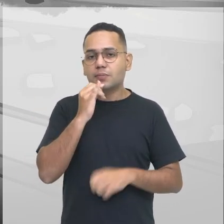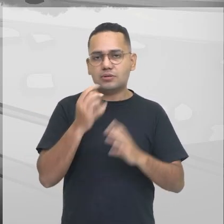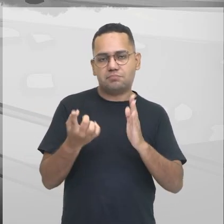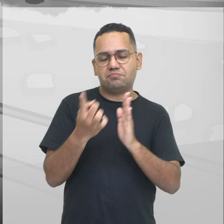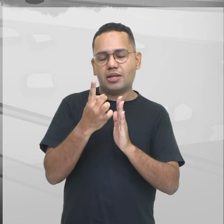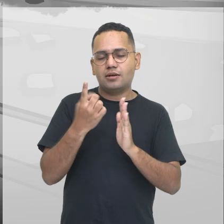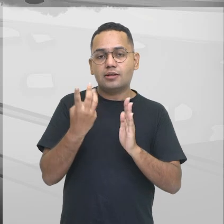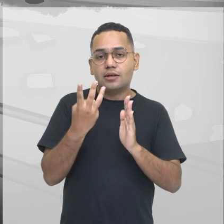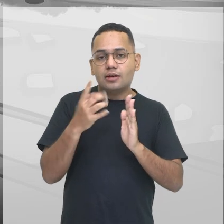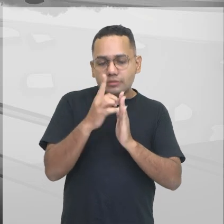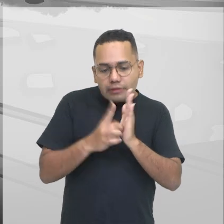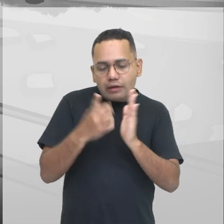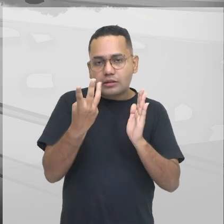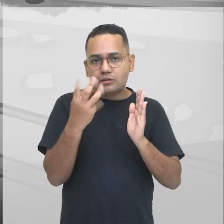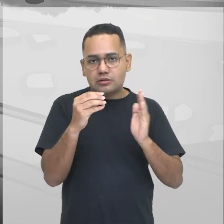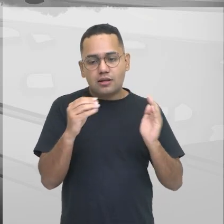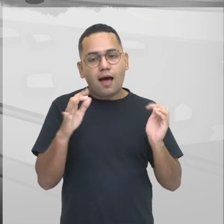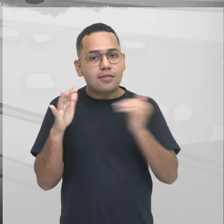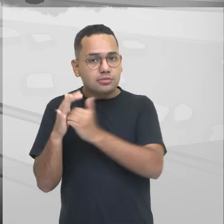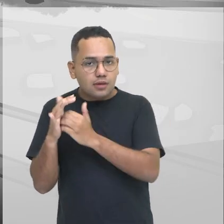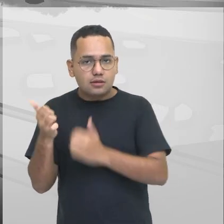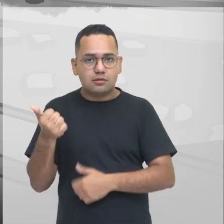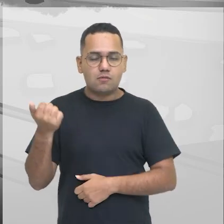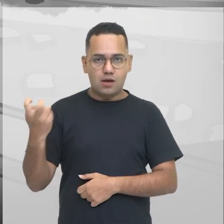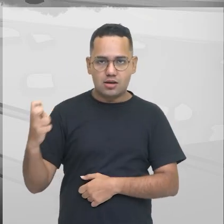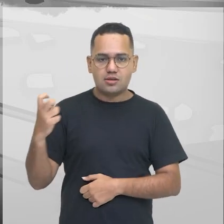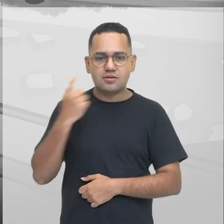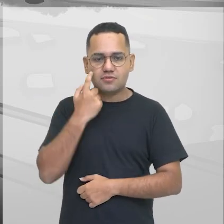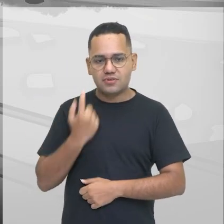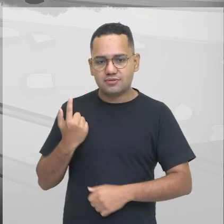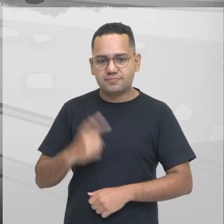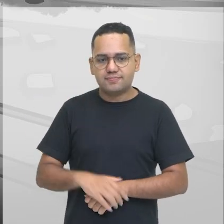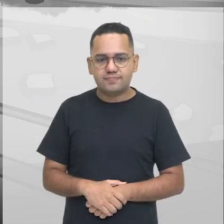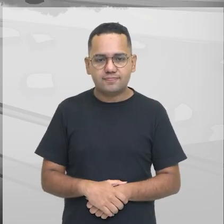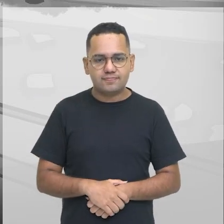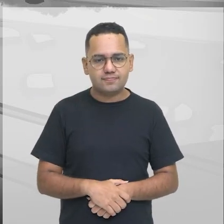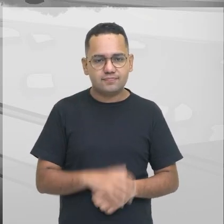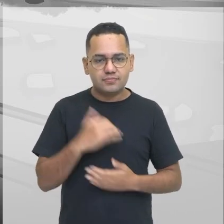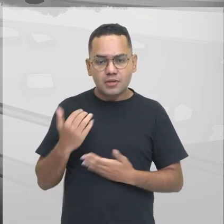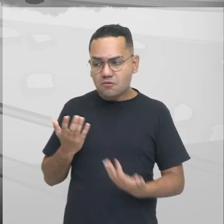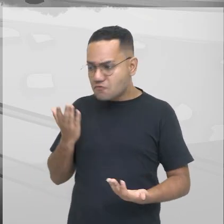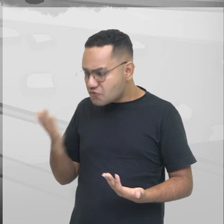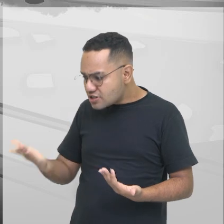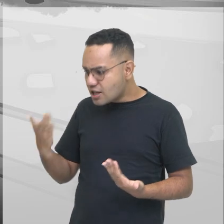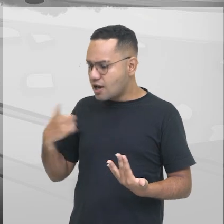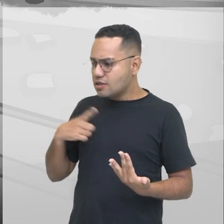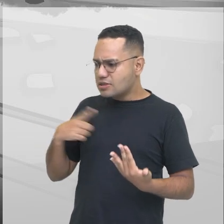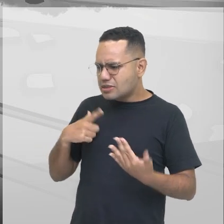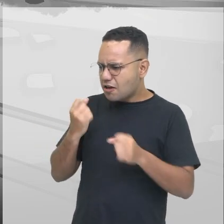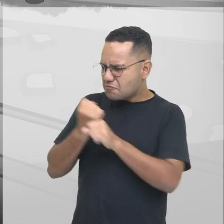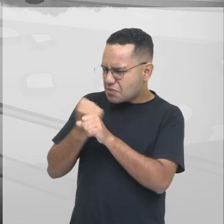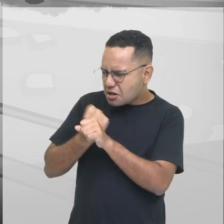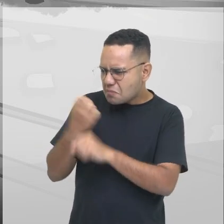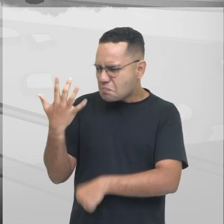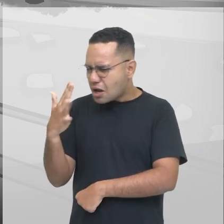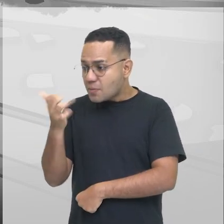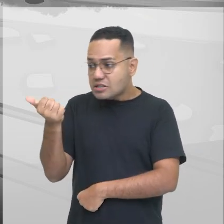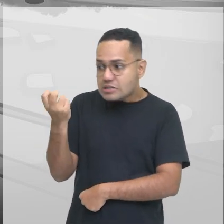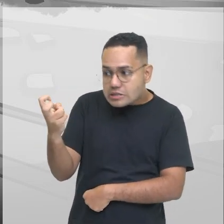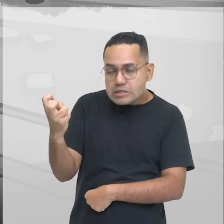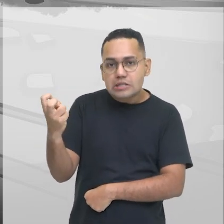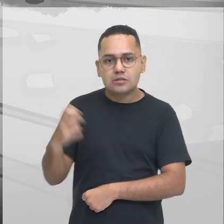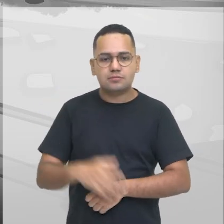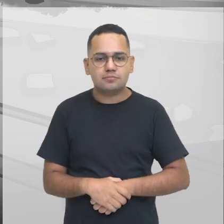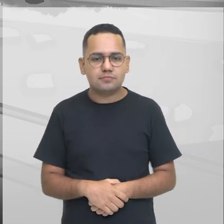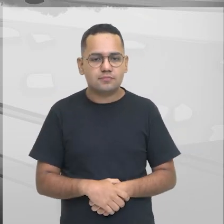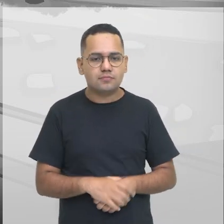45, que a gente vai conhecer como a Era Vargas. Presidente Vargas, o senhor ficou no poder durante 15 anos, não foi? E a gente